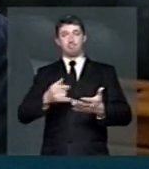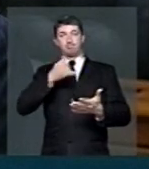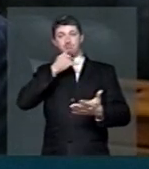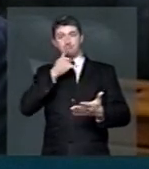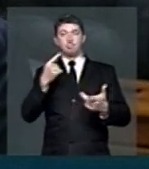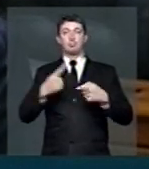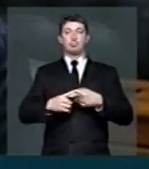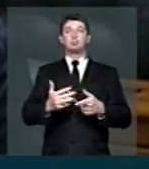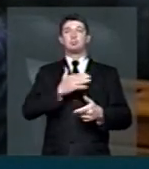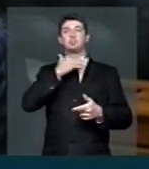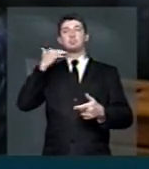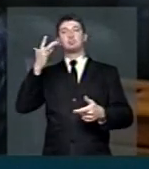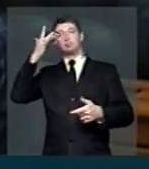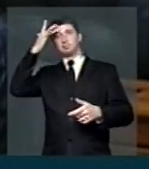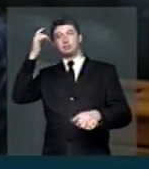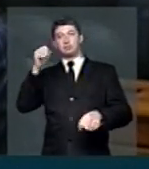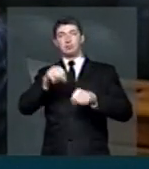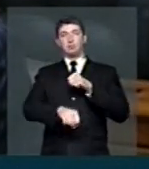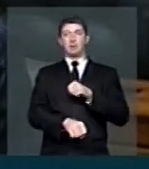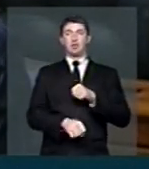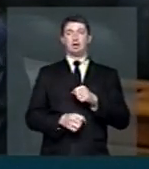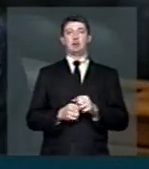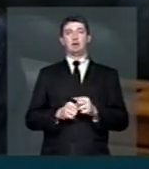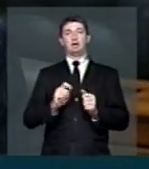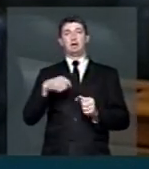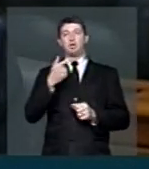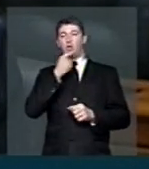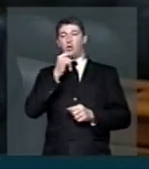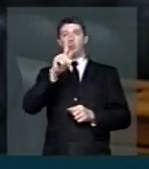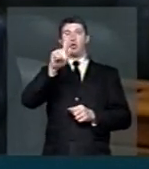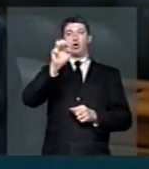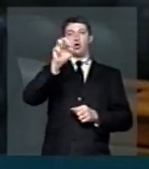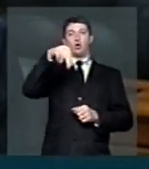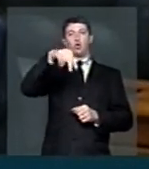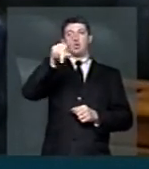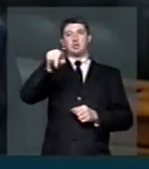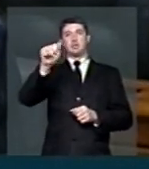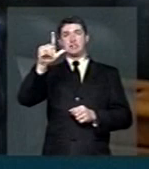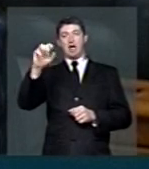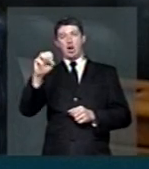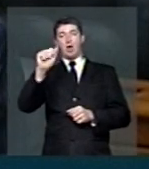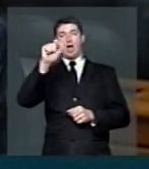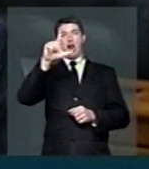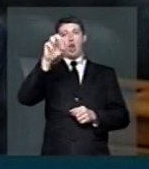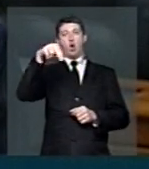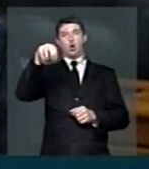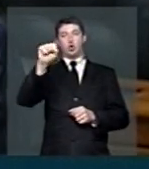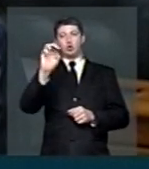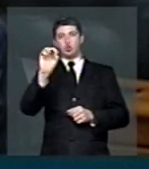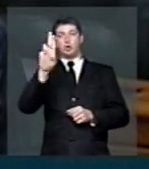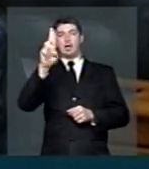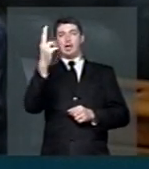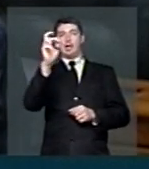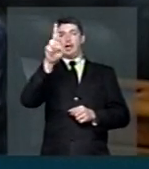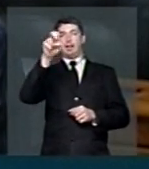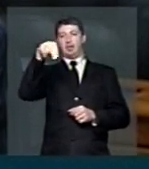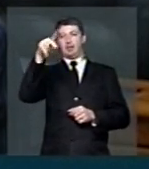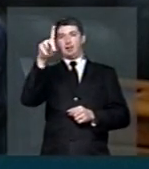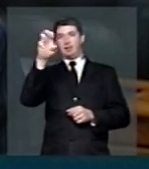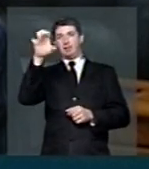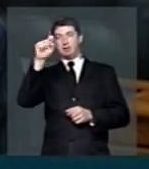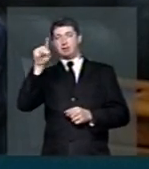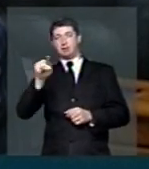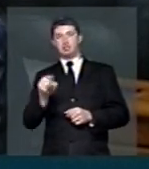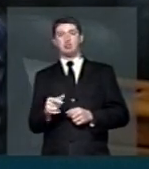Lamentar o assassinato do ambientalista Gonzalo Alonso Hernández, de